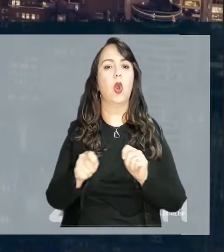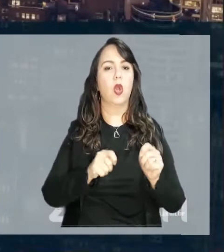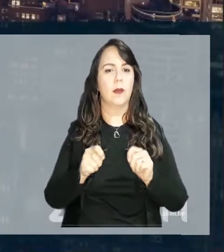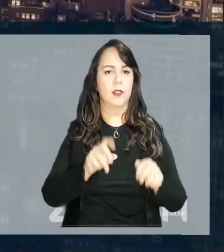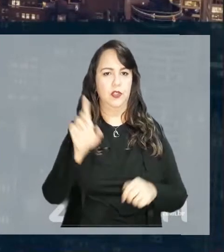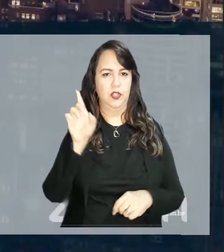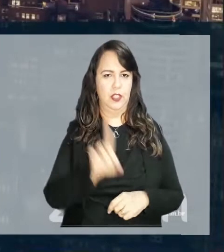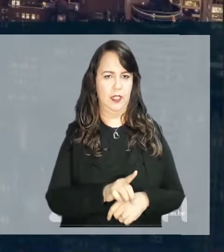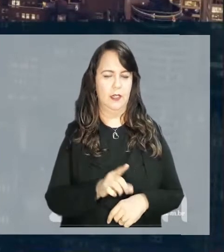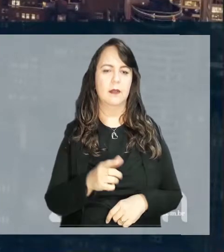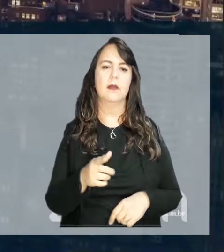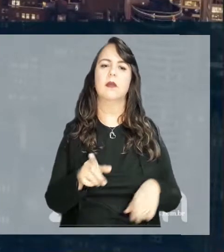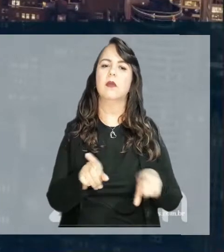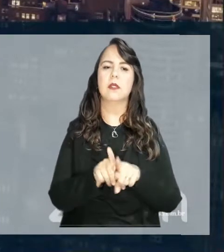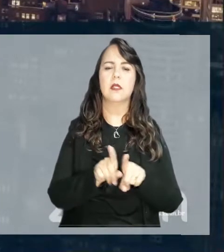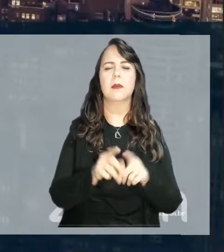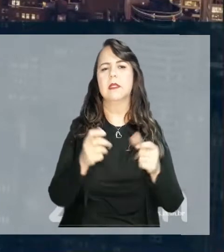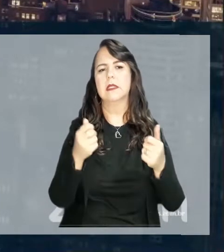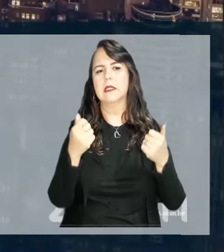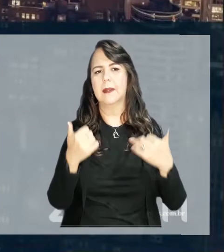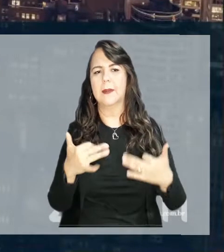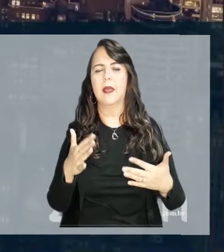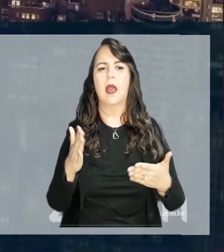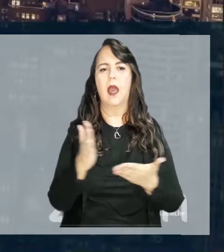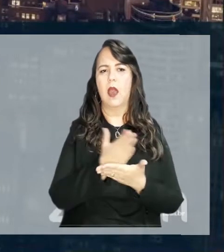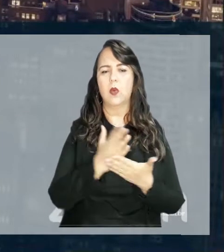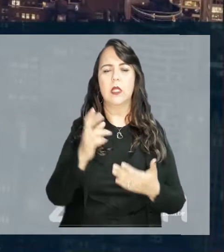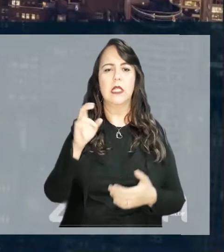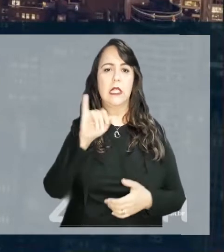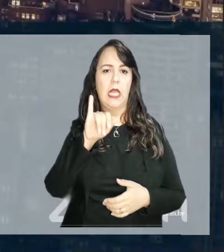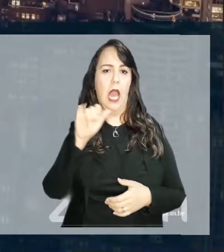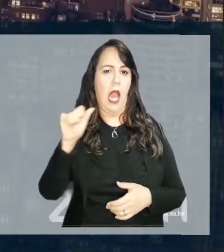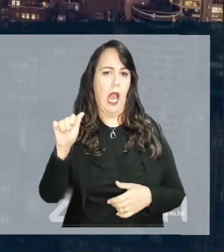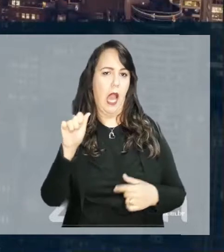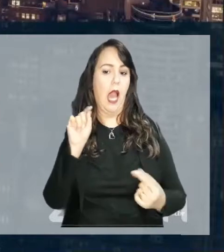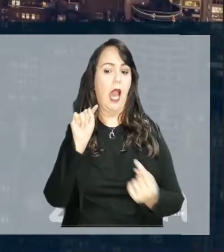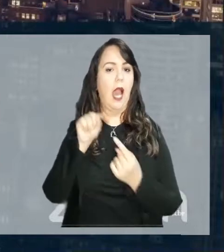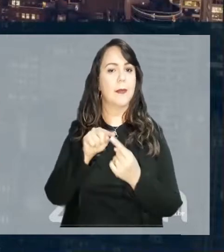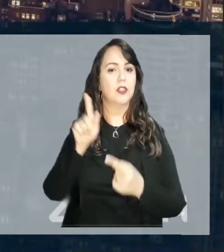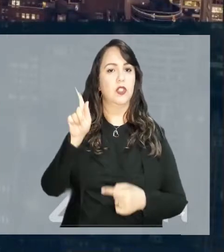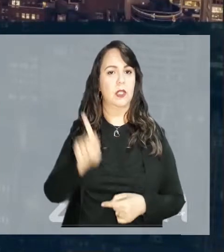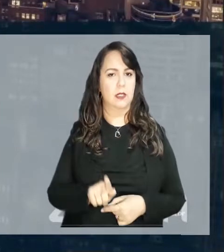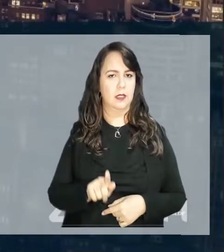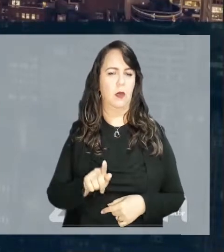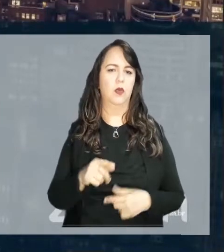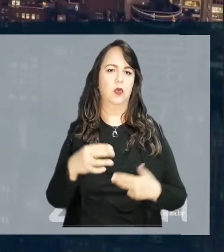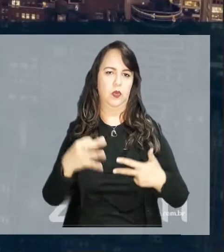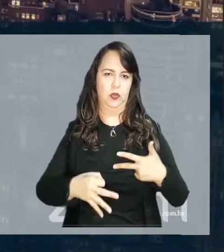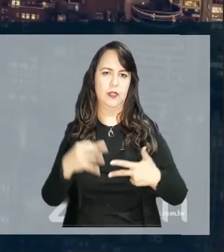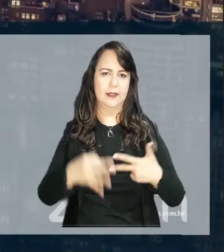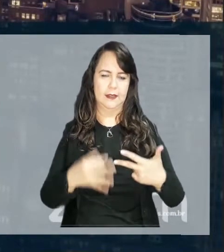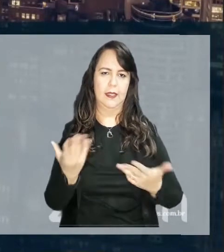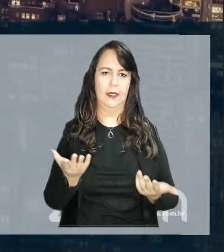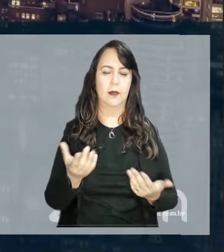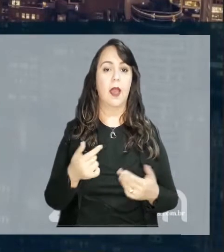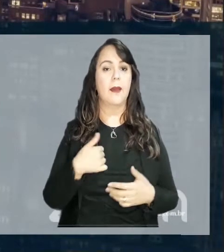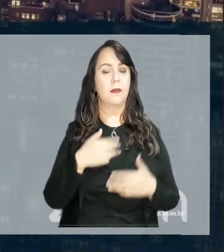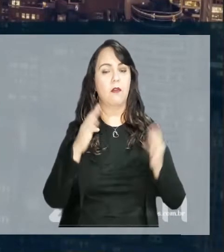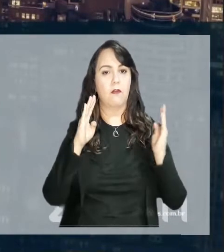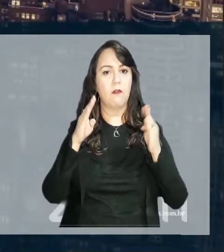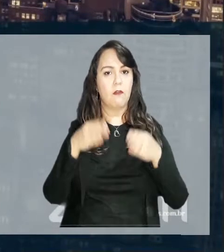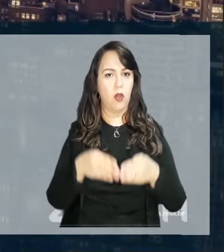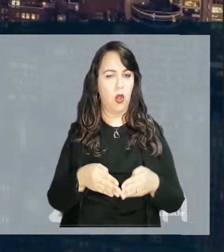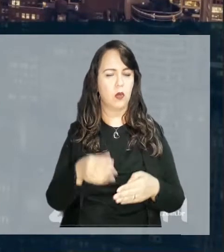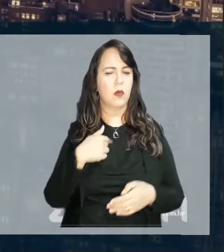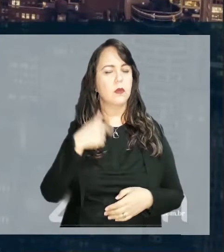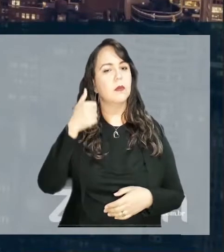e de inteligência artificial aplicada à gestão judiciária. Que o meu foco aqui, eu estou pensando no judiciário como uma